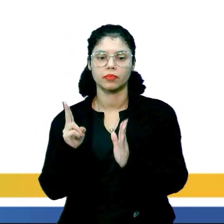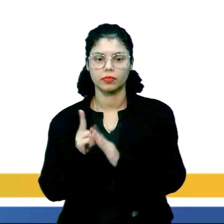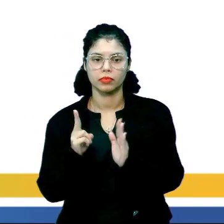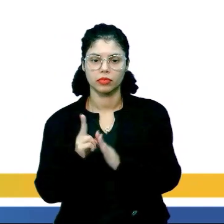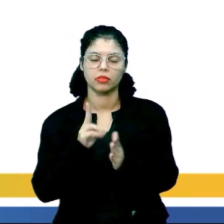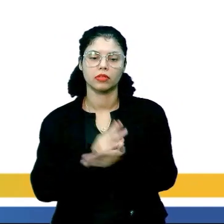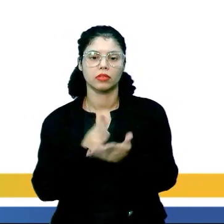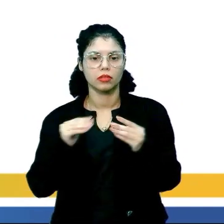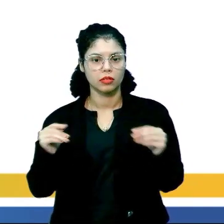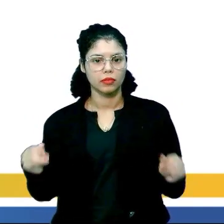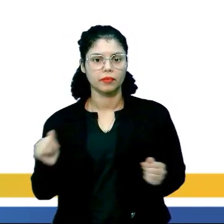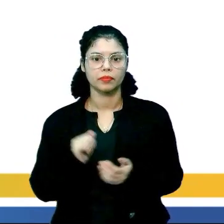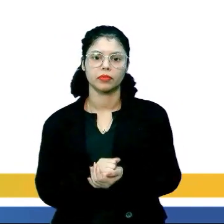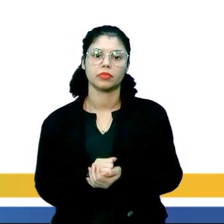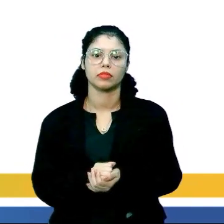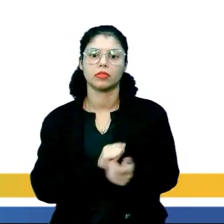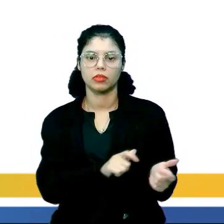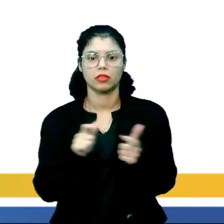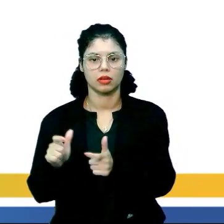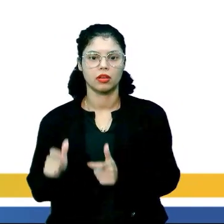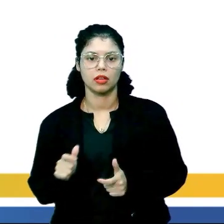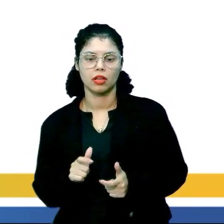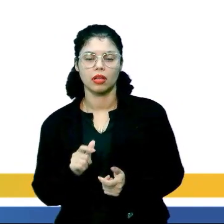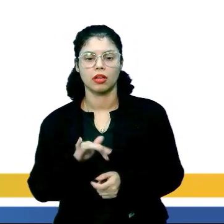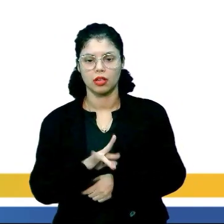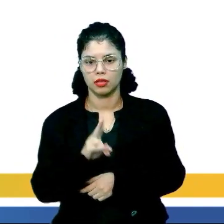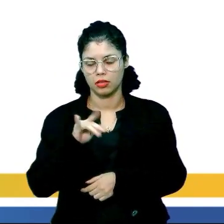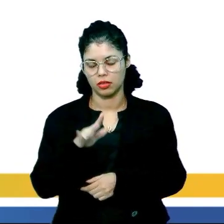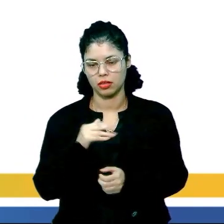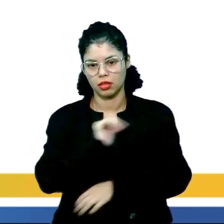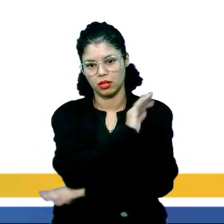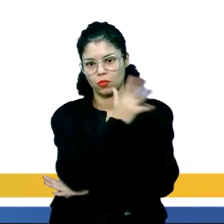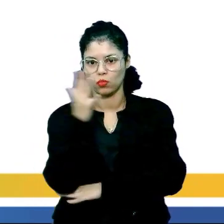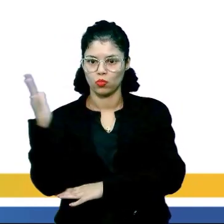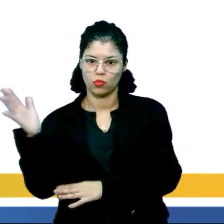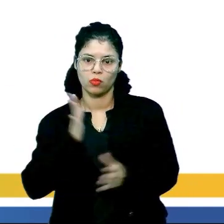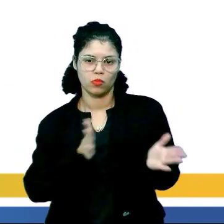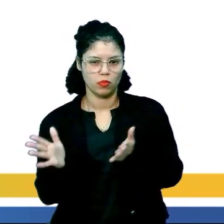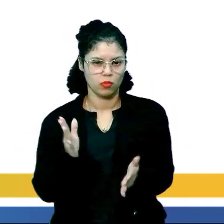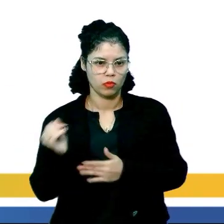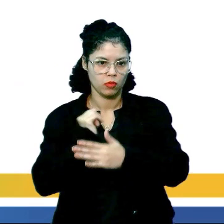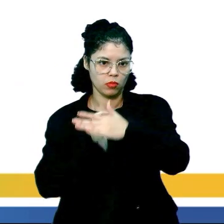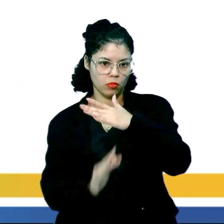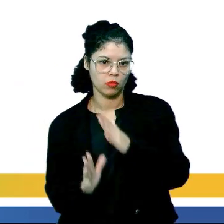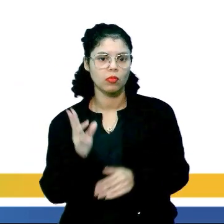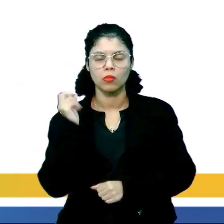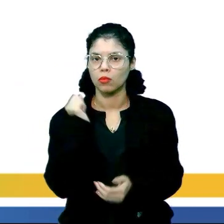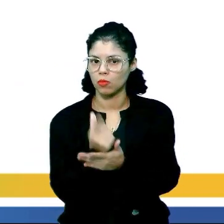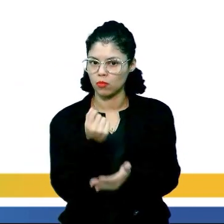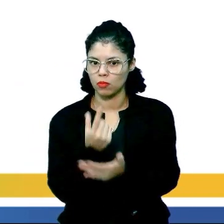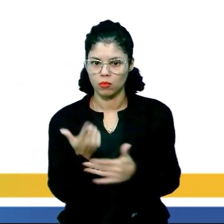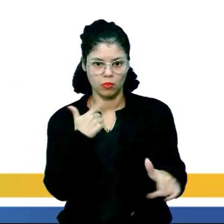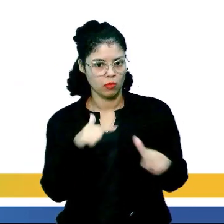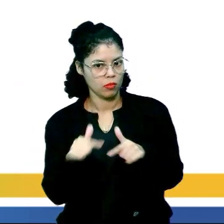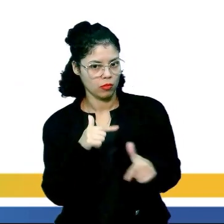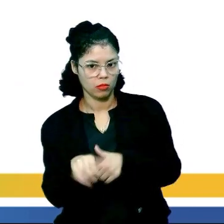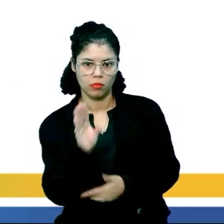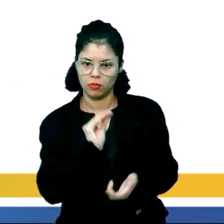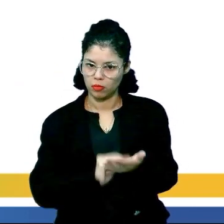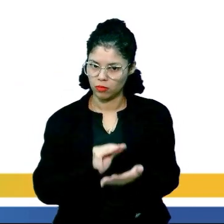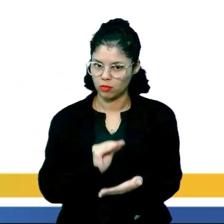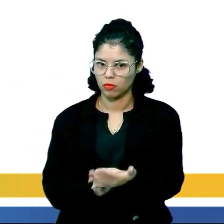indígenas, sem terras, movimentos de ambientalistas, pacifistas, imigrantes,